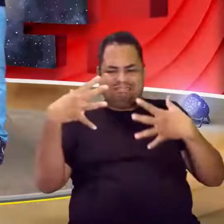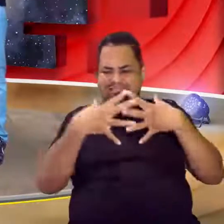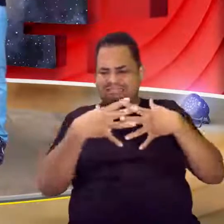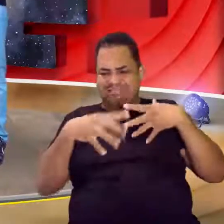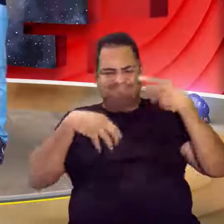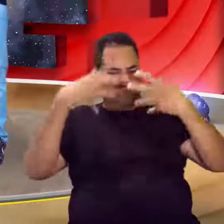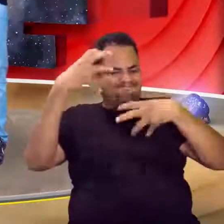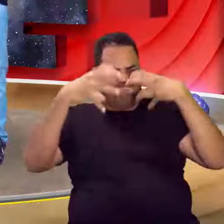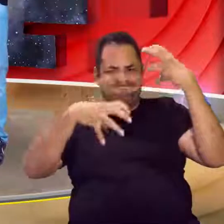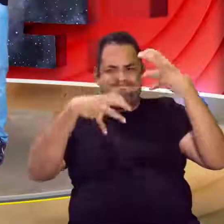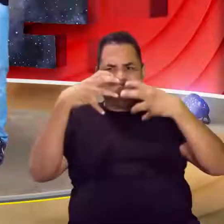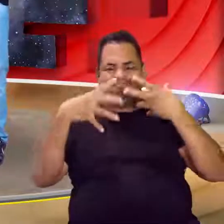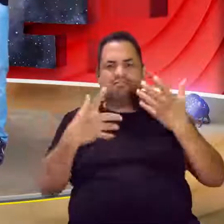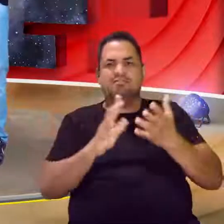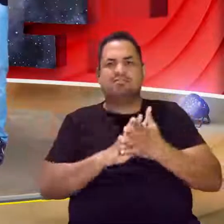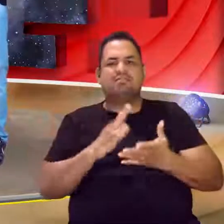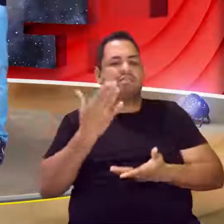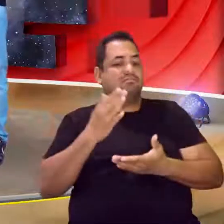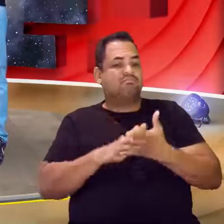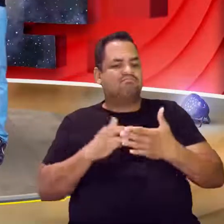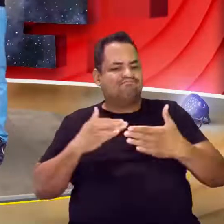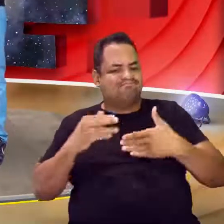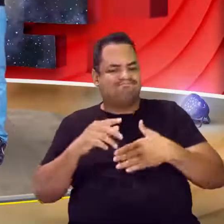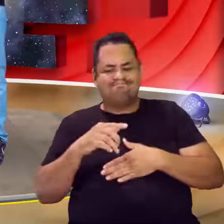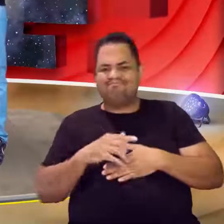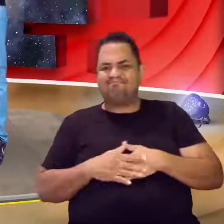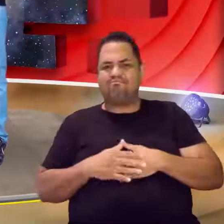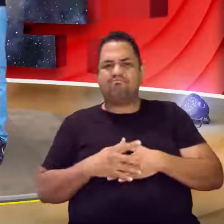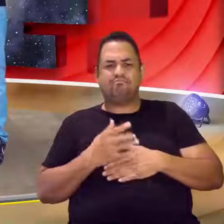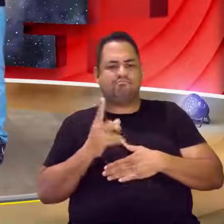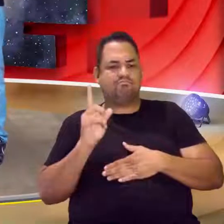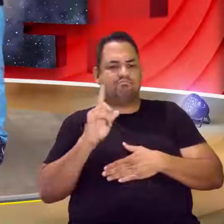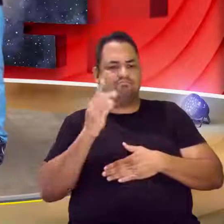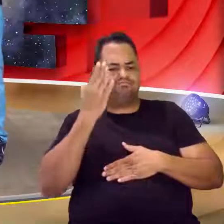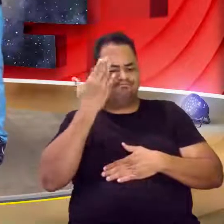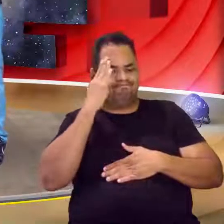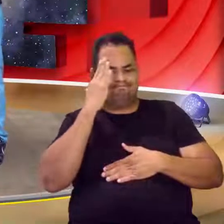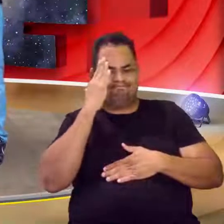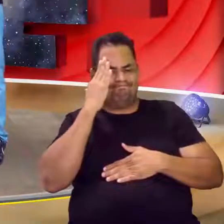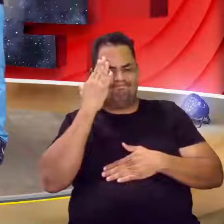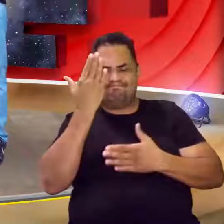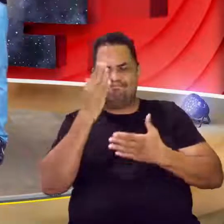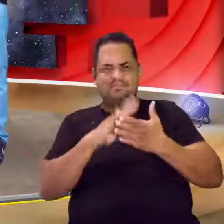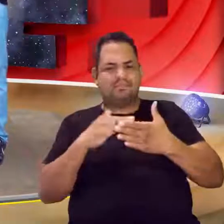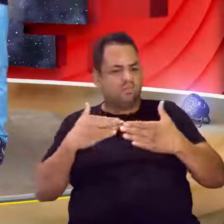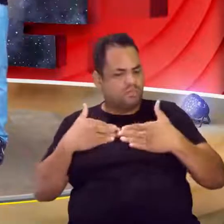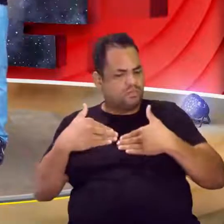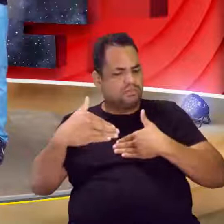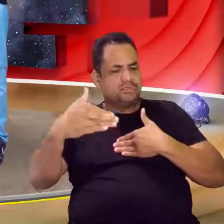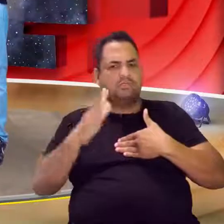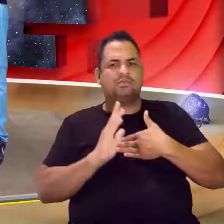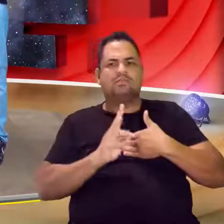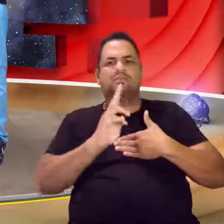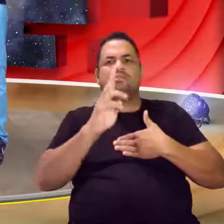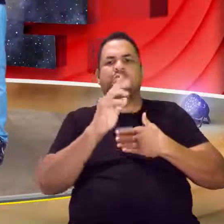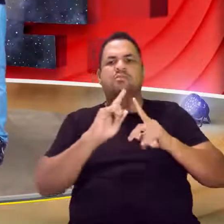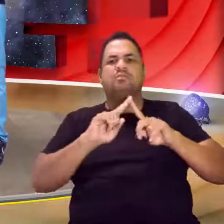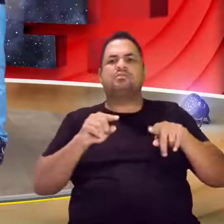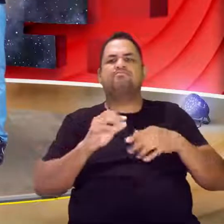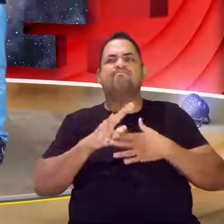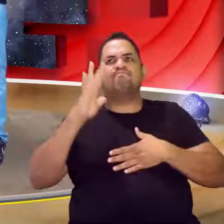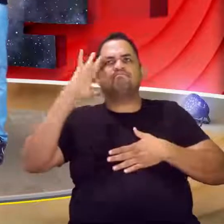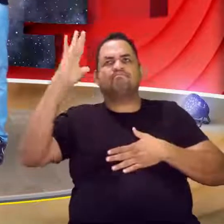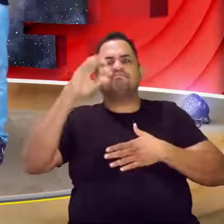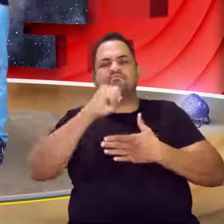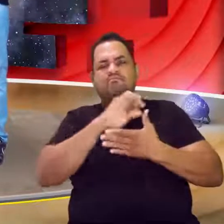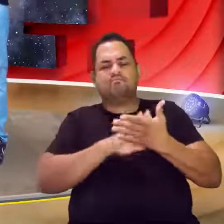fatores que vão te atrapalhar. Leu, não entendeu, vai para a próxima. Você percebeu que dos gráficos, nessa prova estava na sequência. Mas imagina só, você